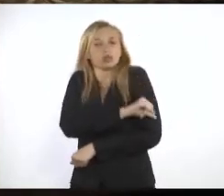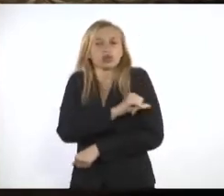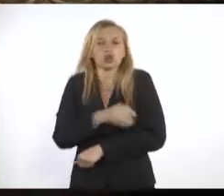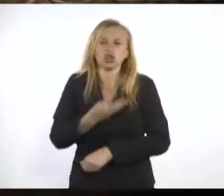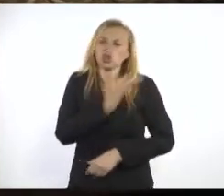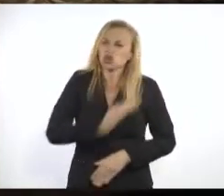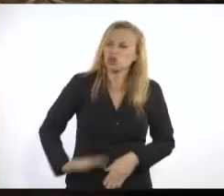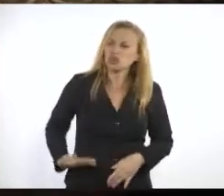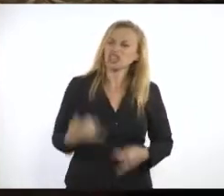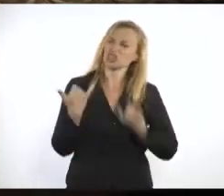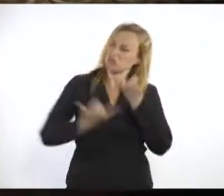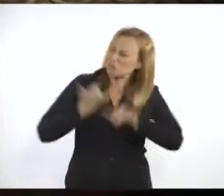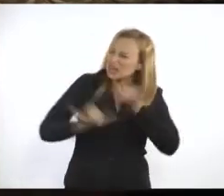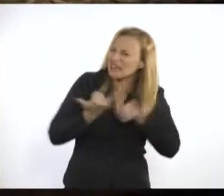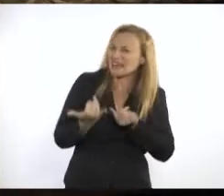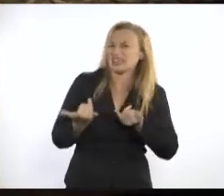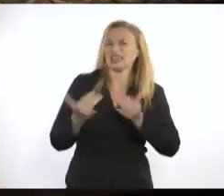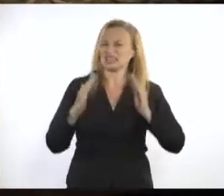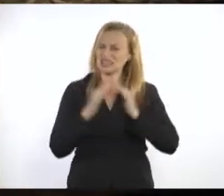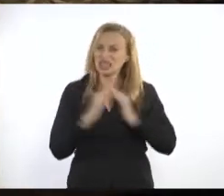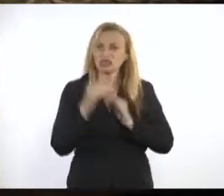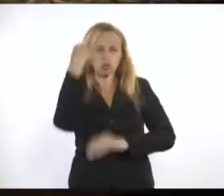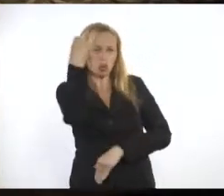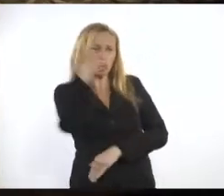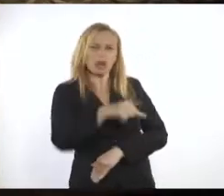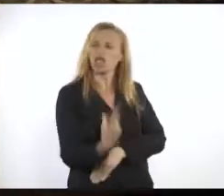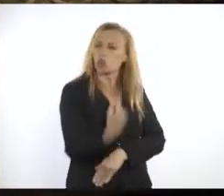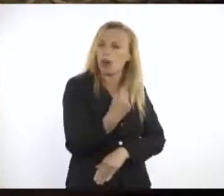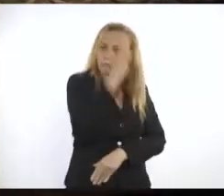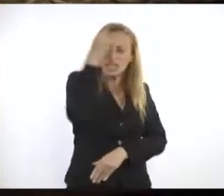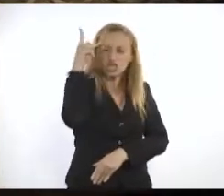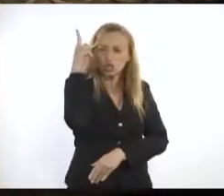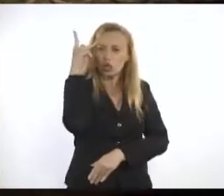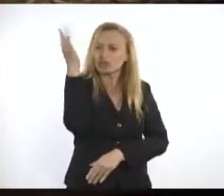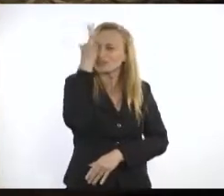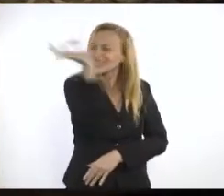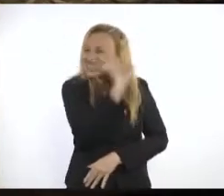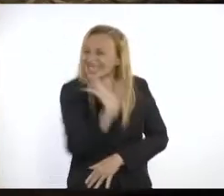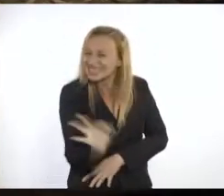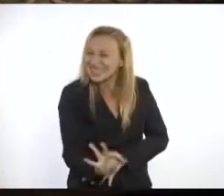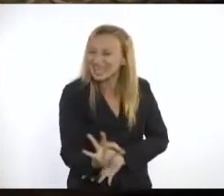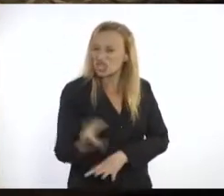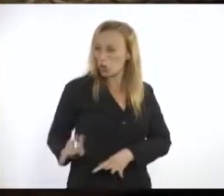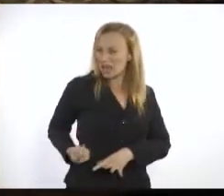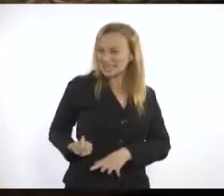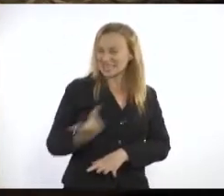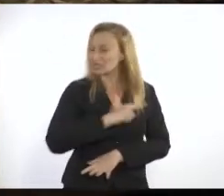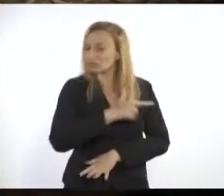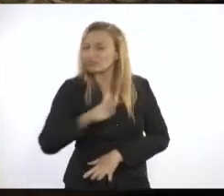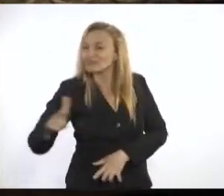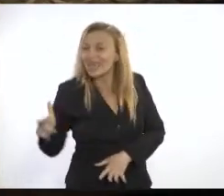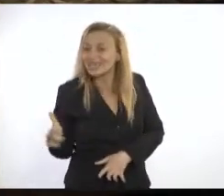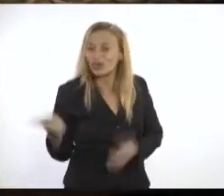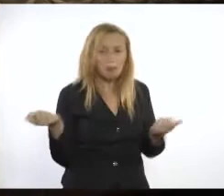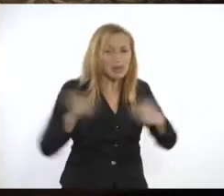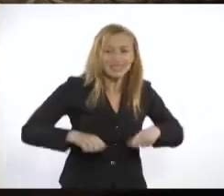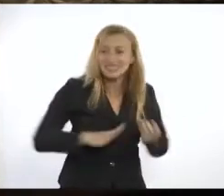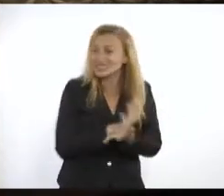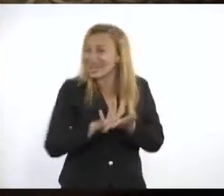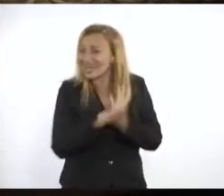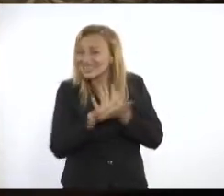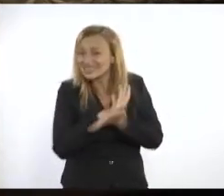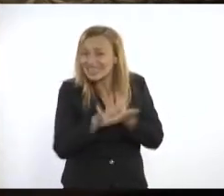faz chacota nessa casa quando manda uma pessoa completamente desqualificada para fazer parte